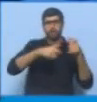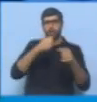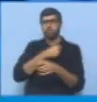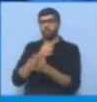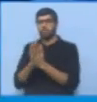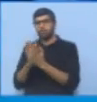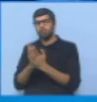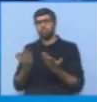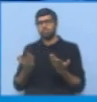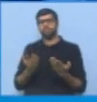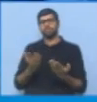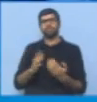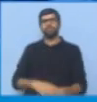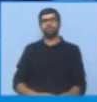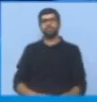haver esta